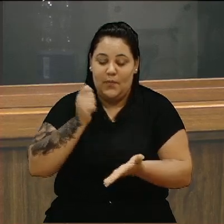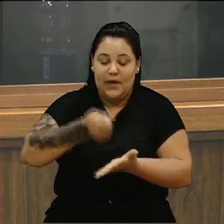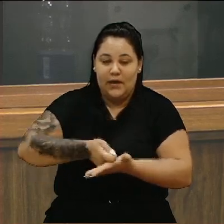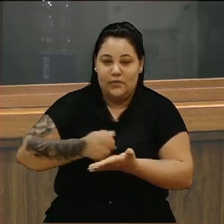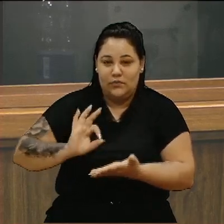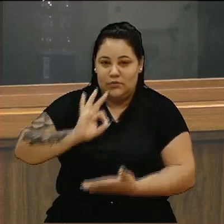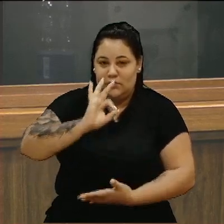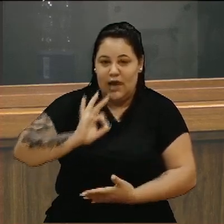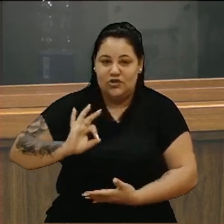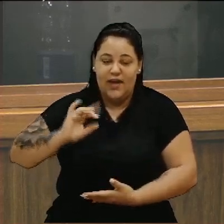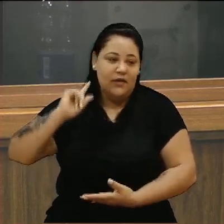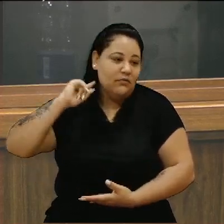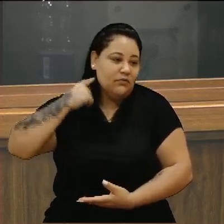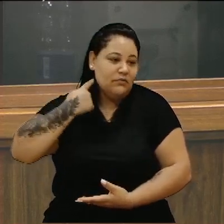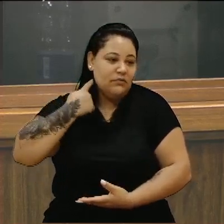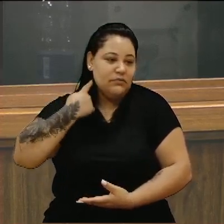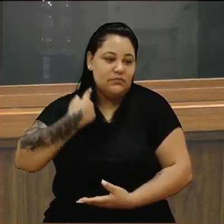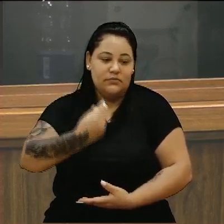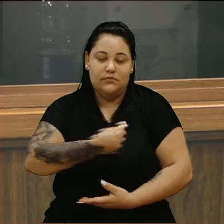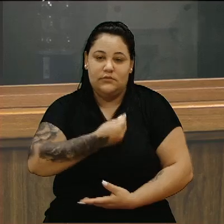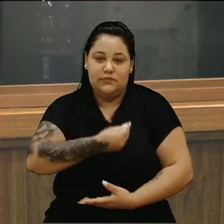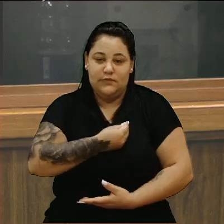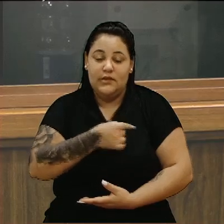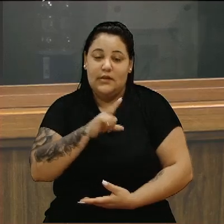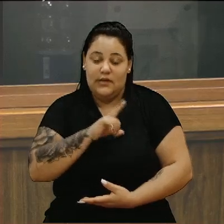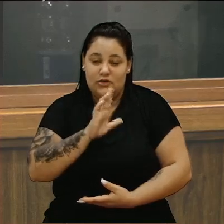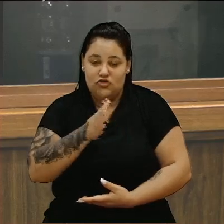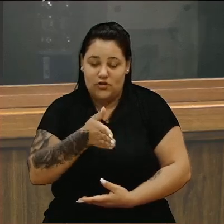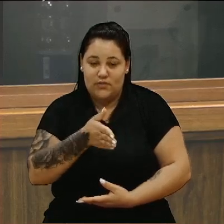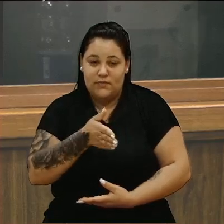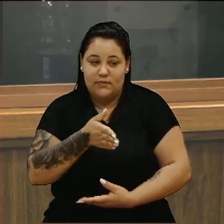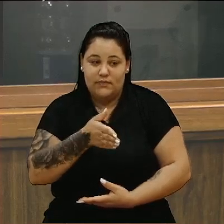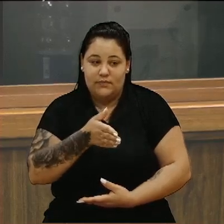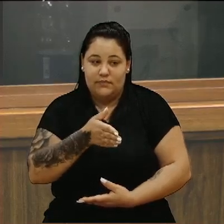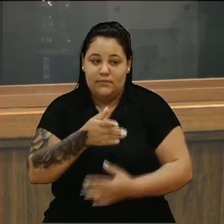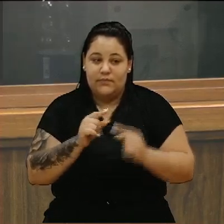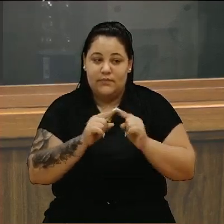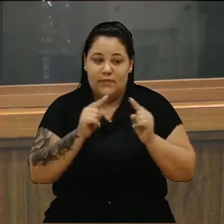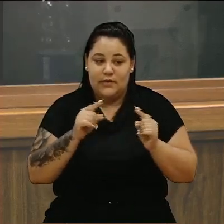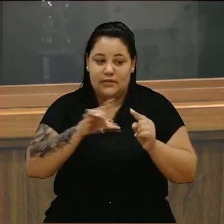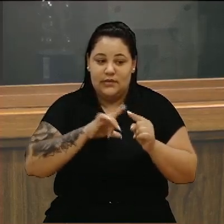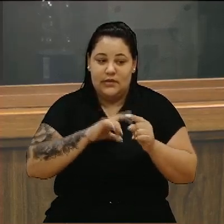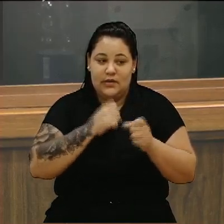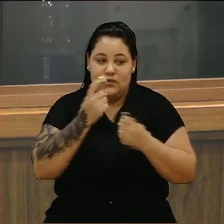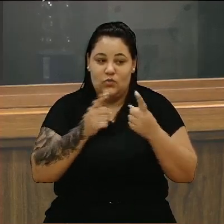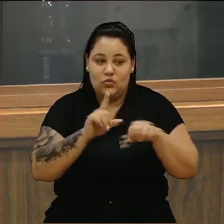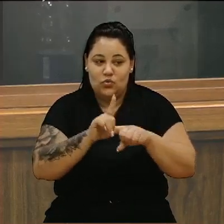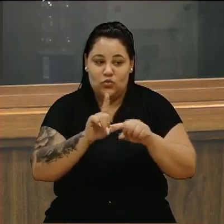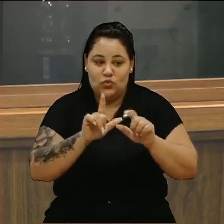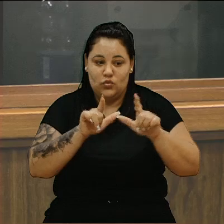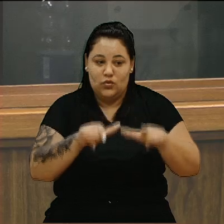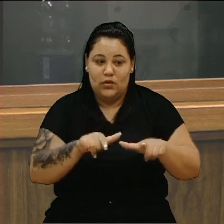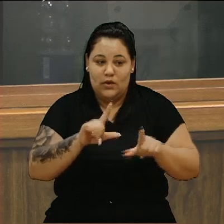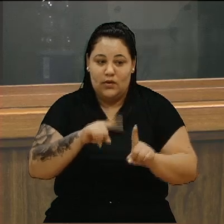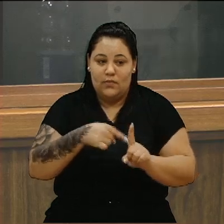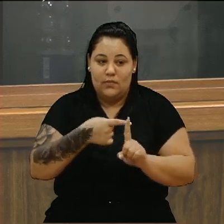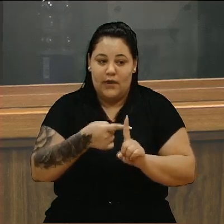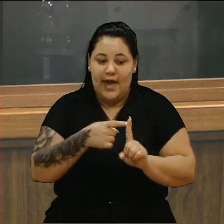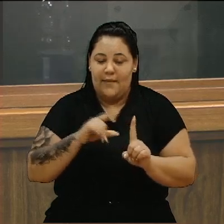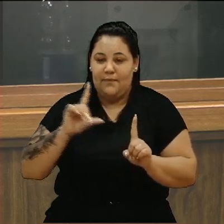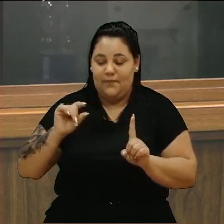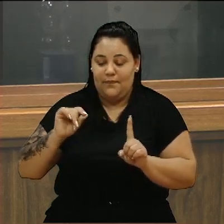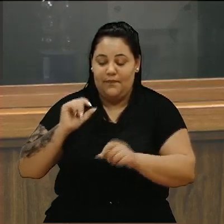lixo, que na vida real existe, mas tem loteamentos aí que estão há mais de 10 anos